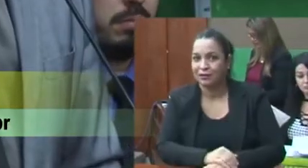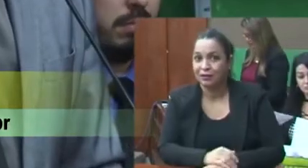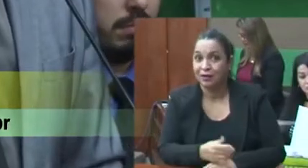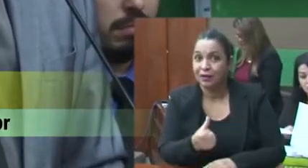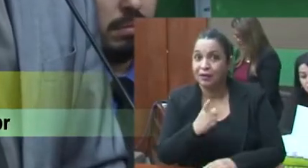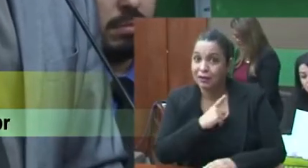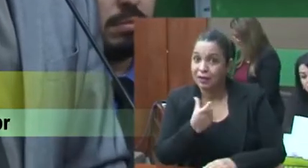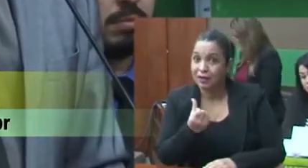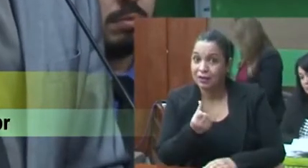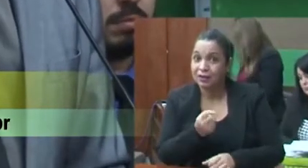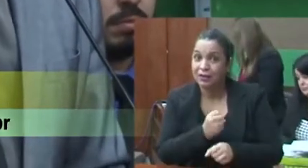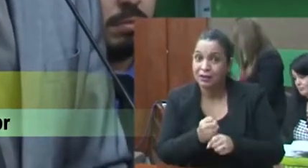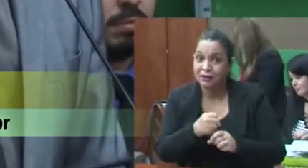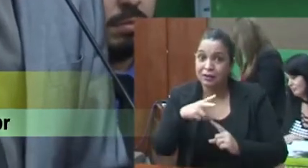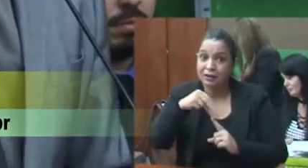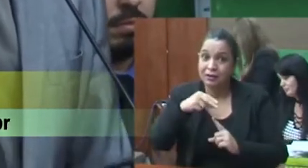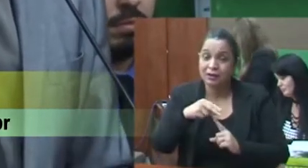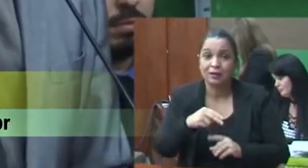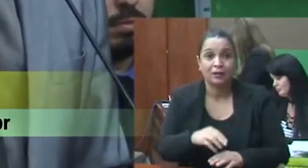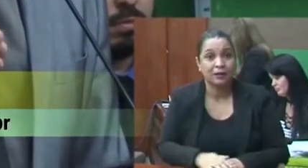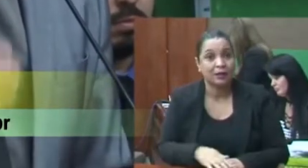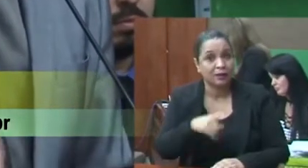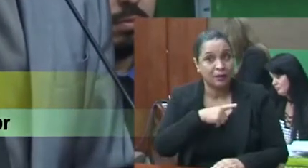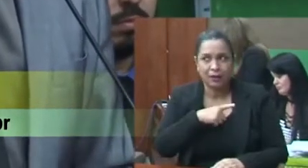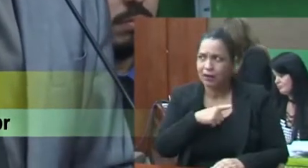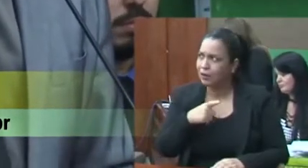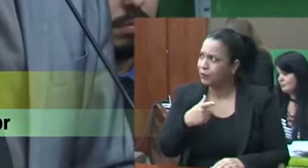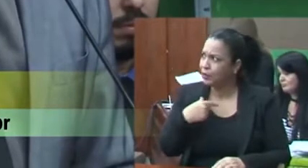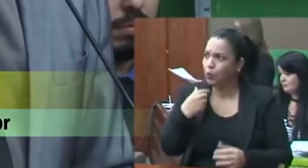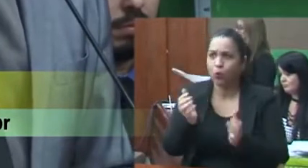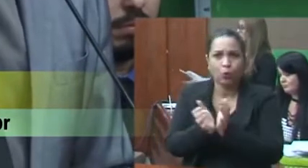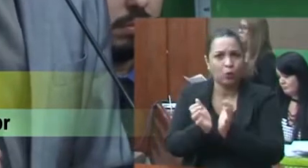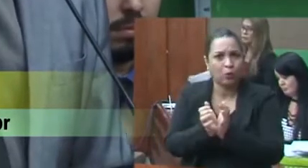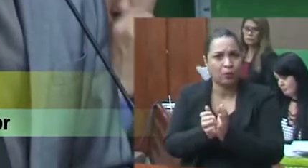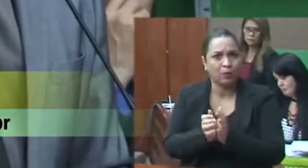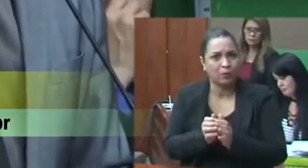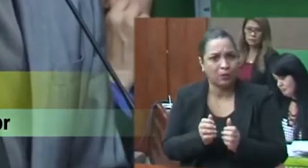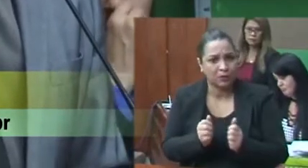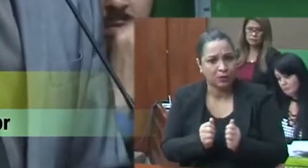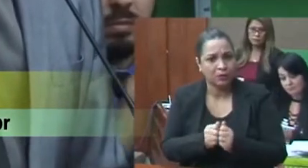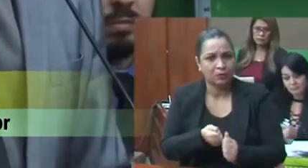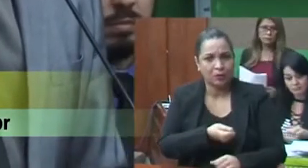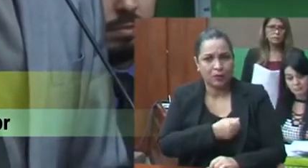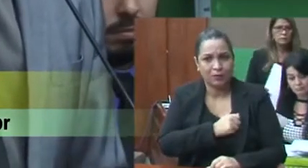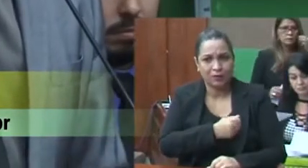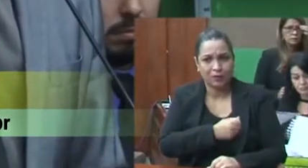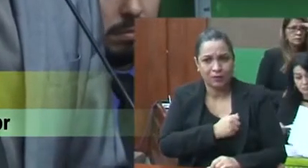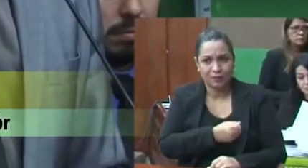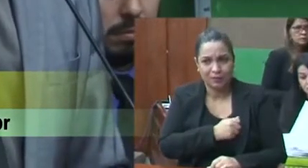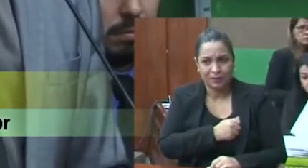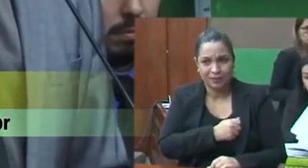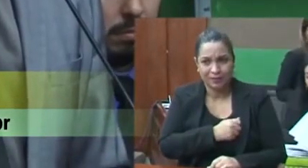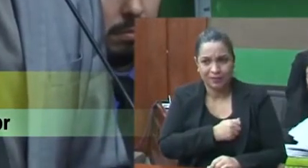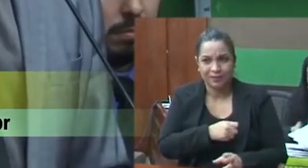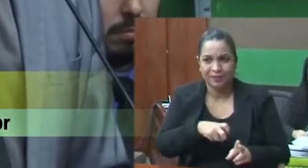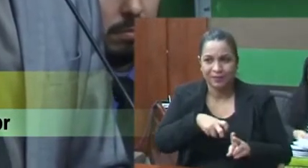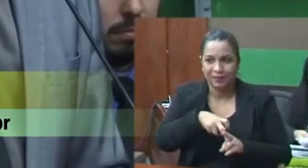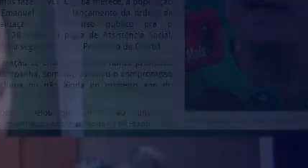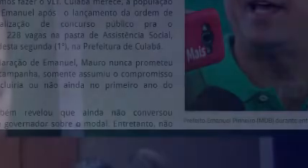Tem 6 anos que a Câmara teve até comissão, se eu não me engano, para acompanhar a fiscalização e execução do